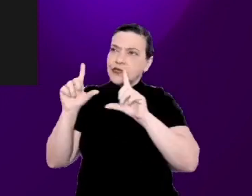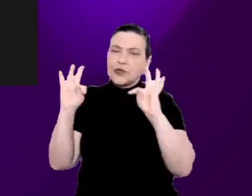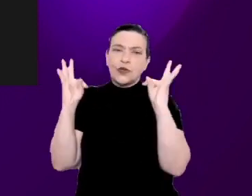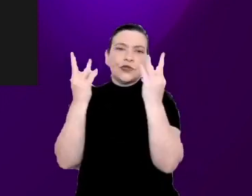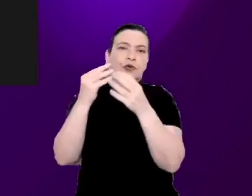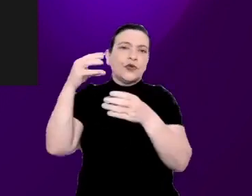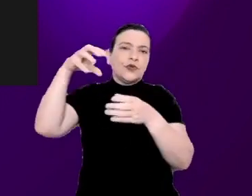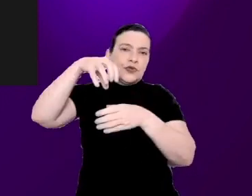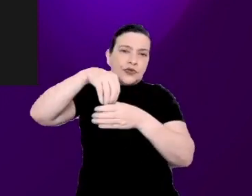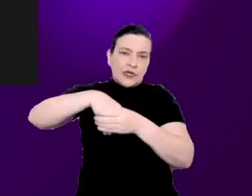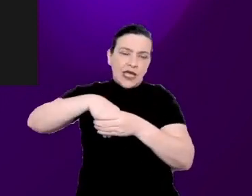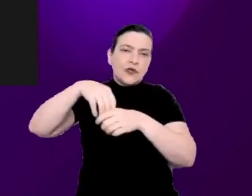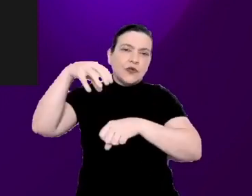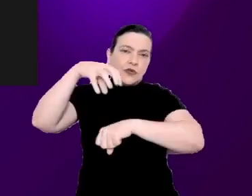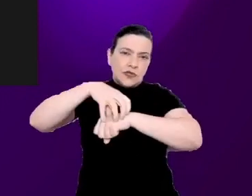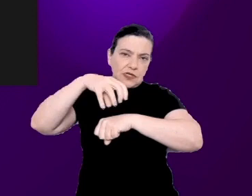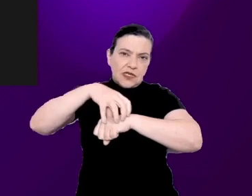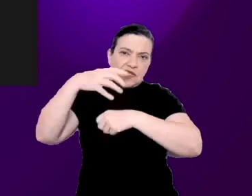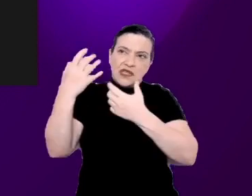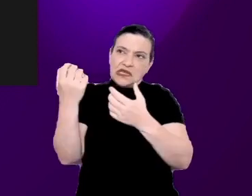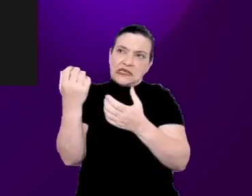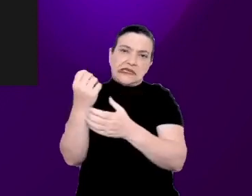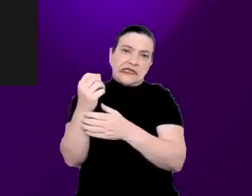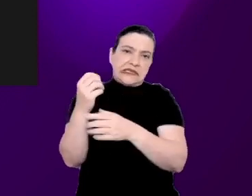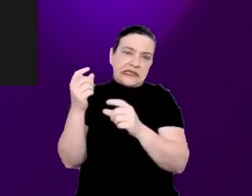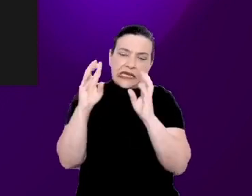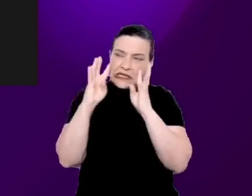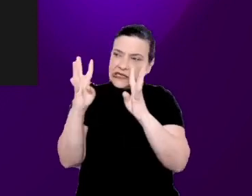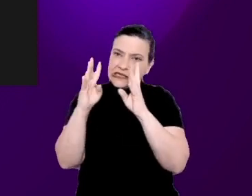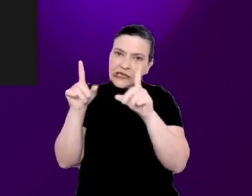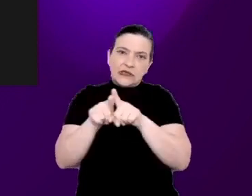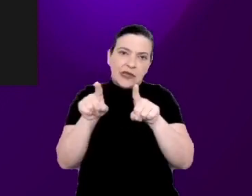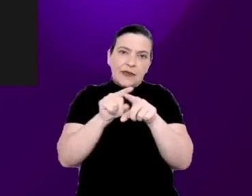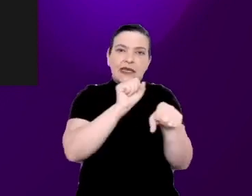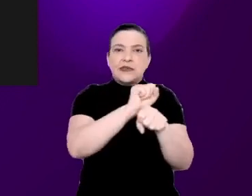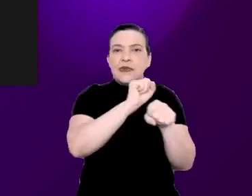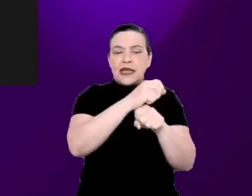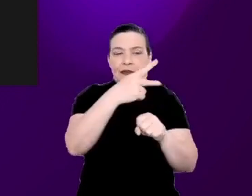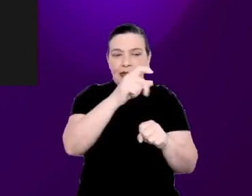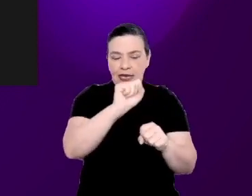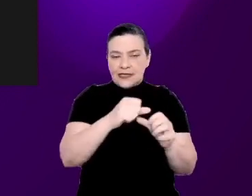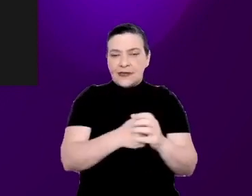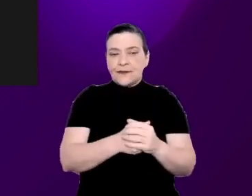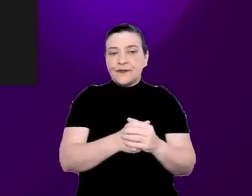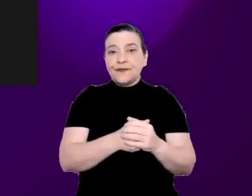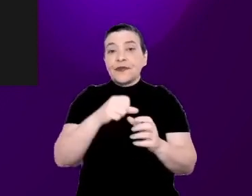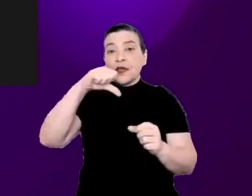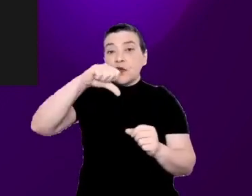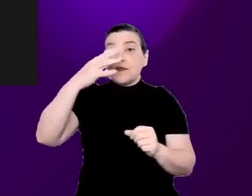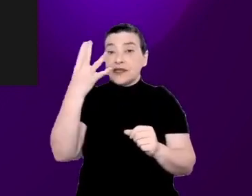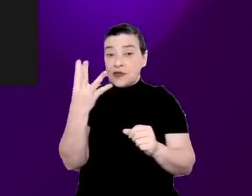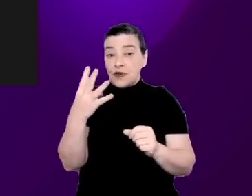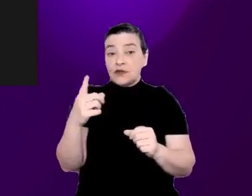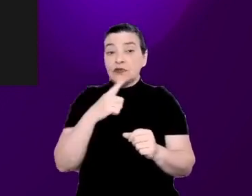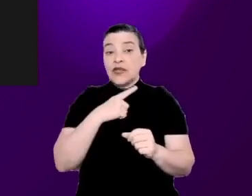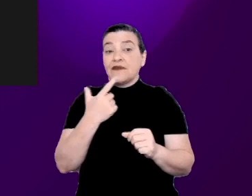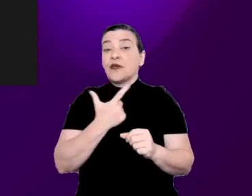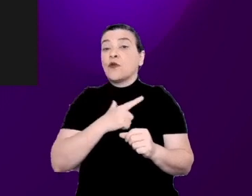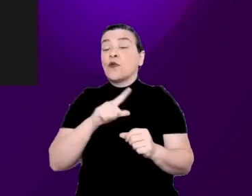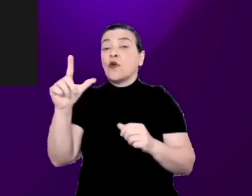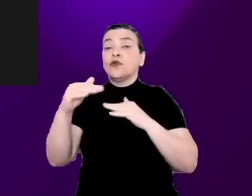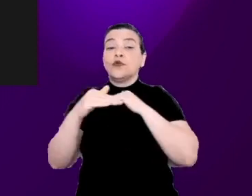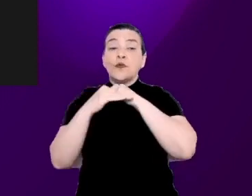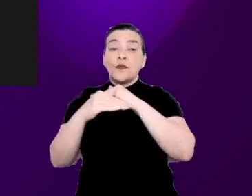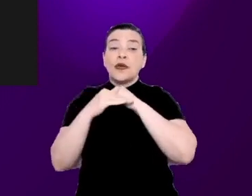central de terapia intensiva, de retaguarda de PS. Pouquinho depois, em 94, a gente teve um outro padrão